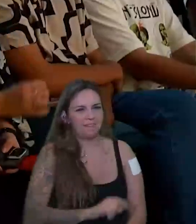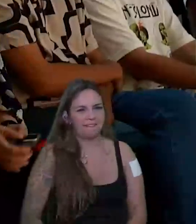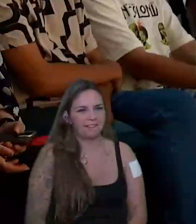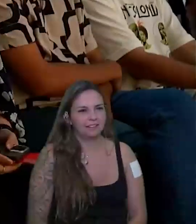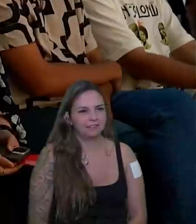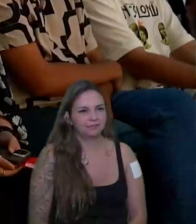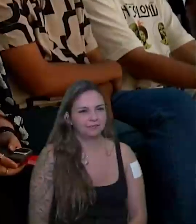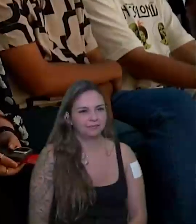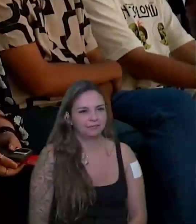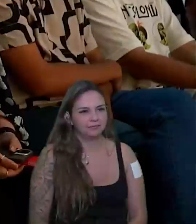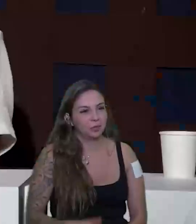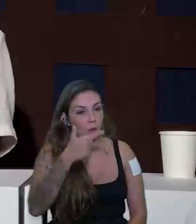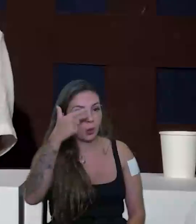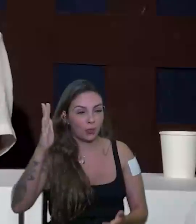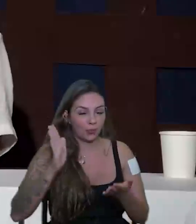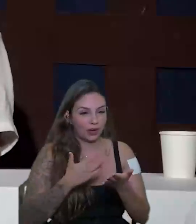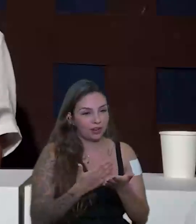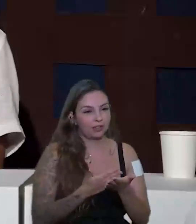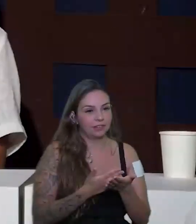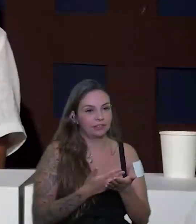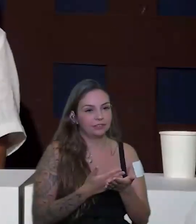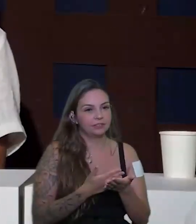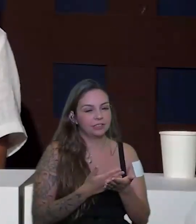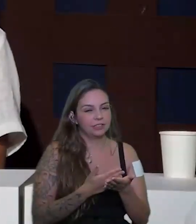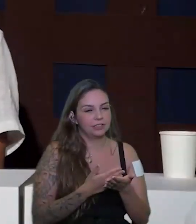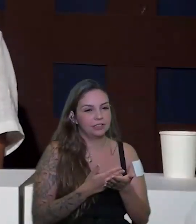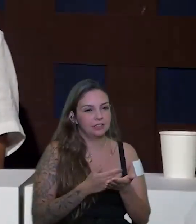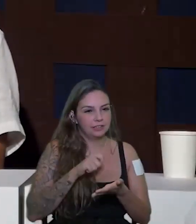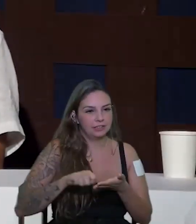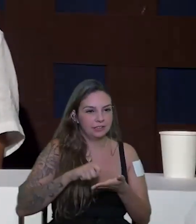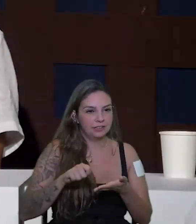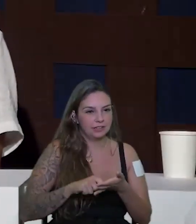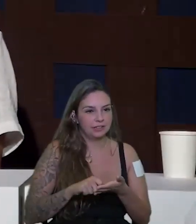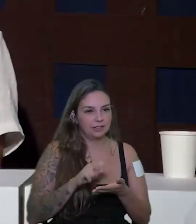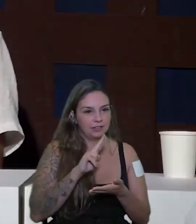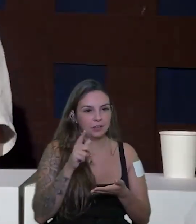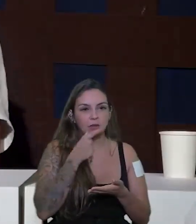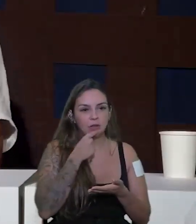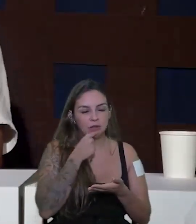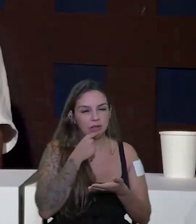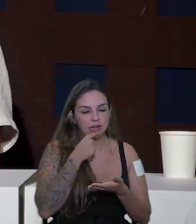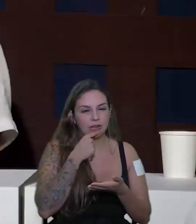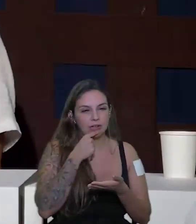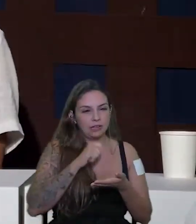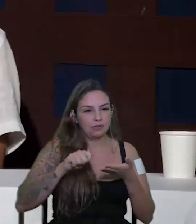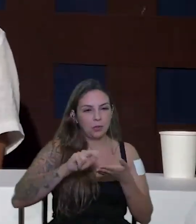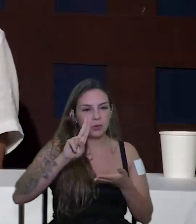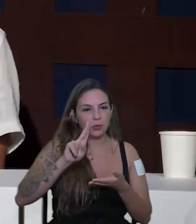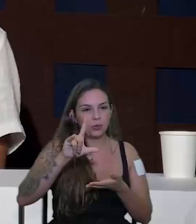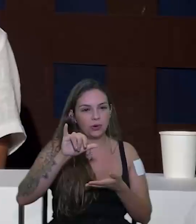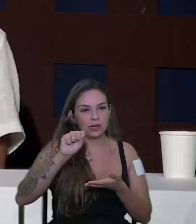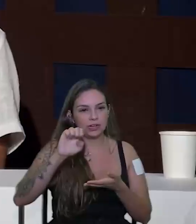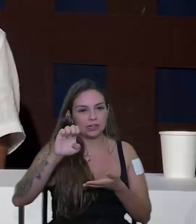Aí o Joaquim diz, não, mas tem um outro livro de um escritor irlandês chamado James Joyce, que escreveu Ulisses,